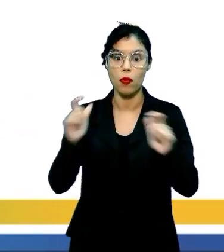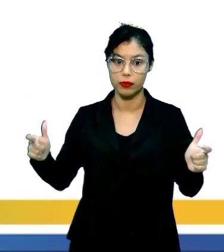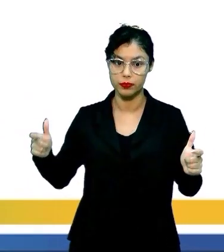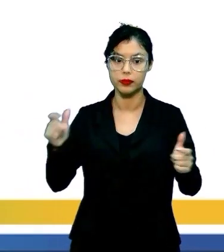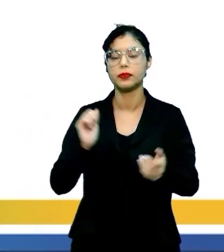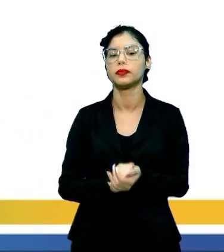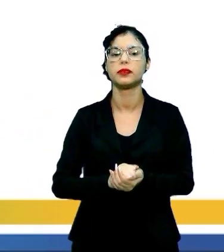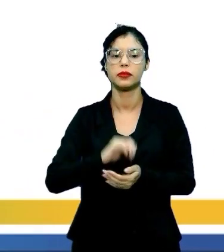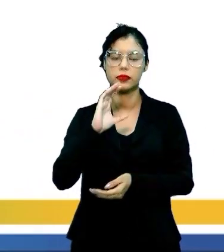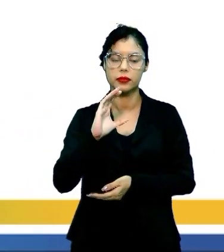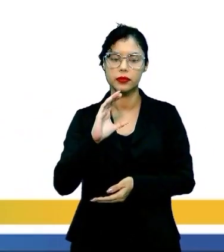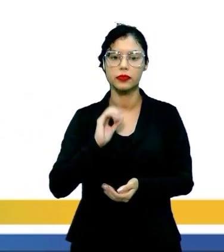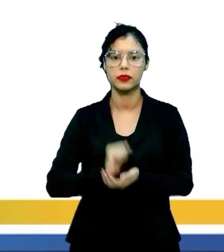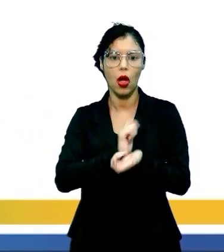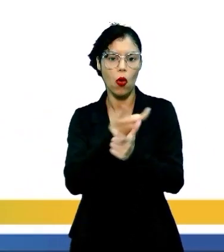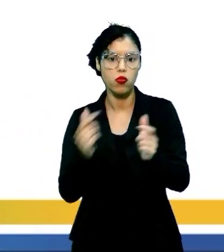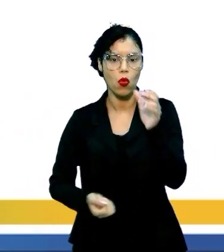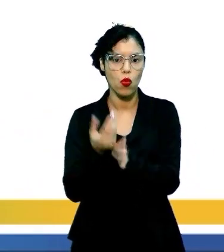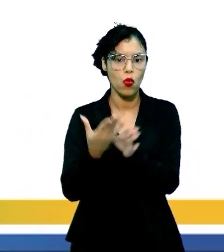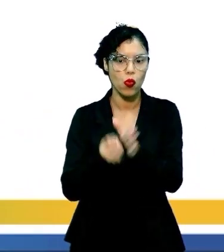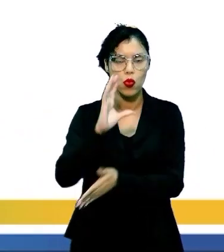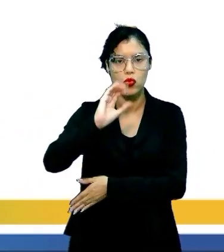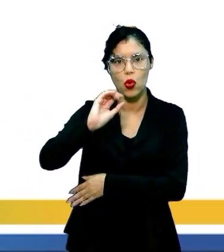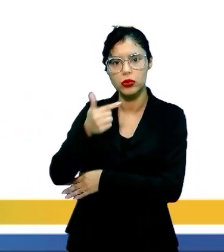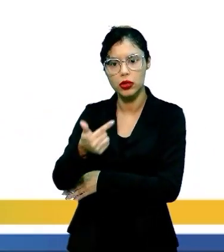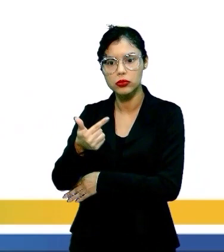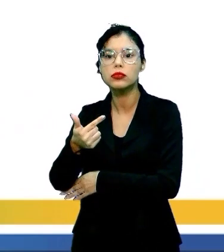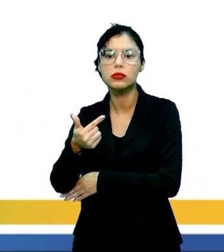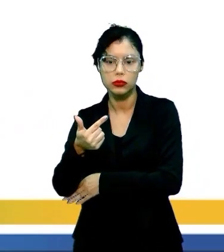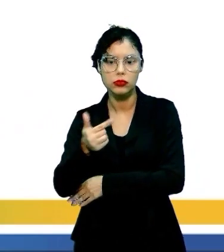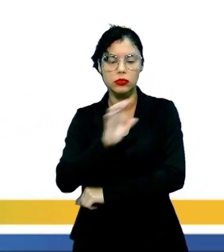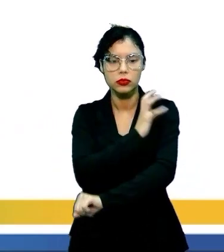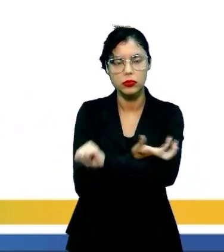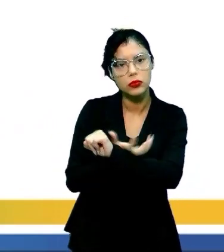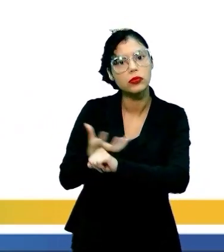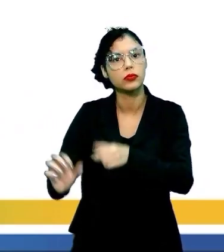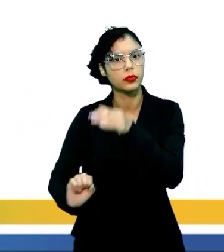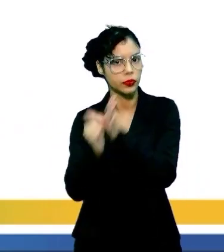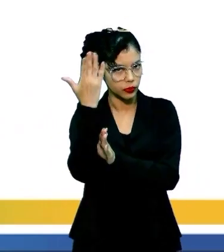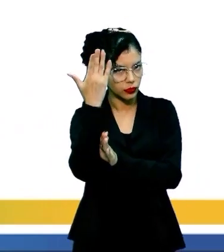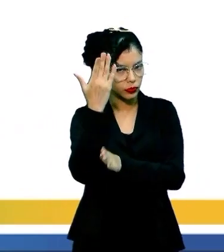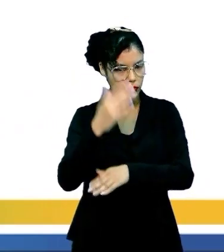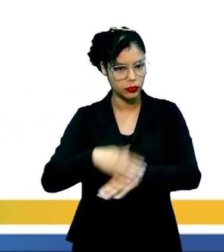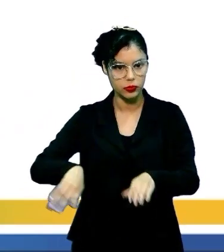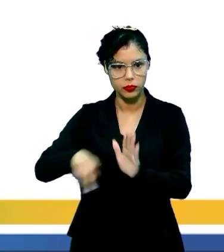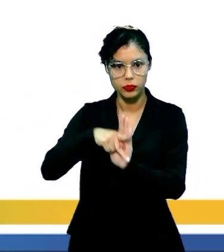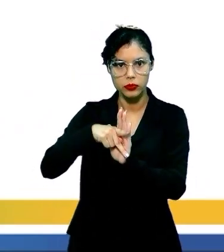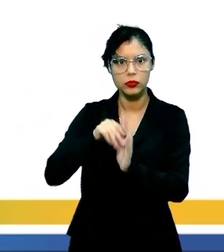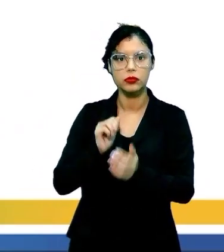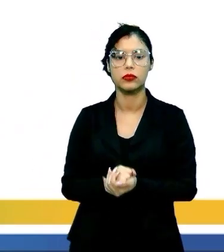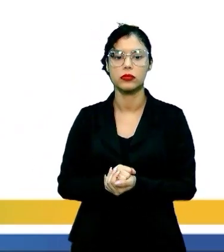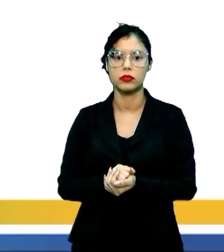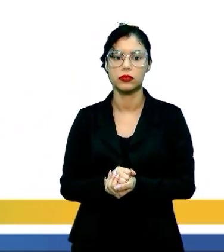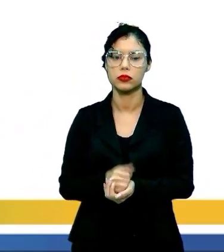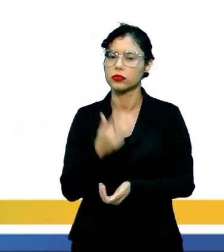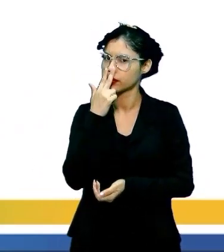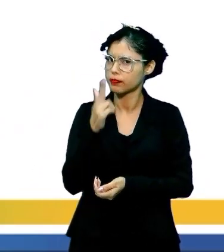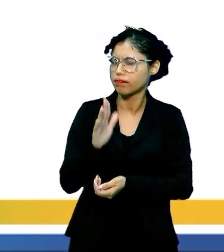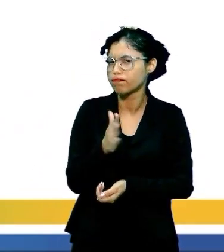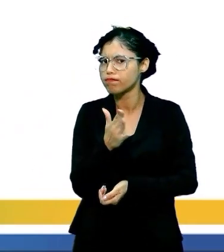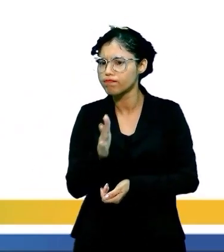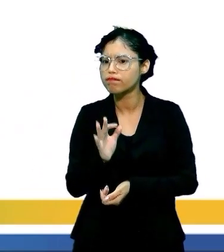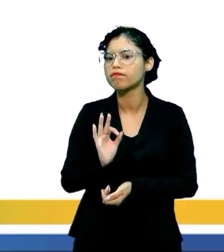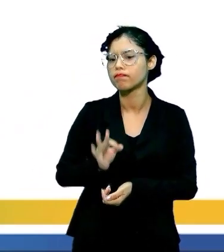aumenta. Aumenta a produção de carboidratos de origem vegetal? Opa, isso aí parece que